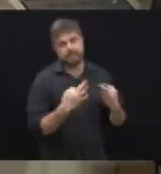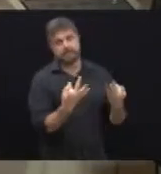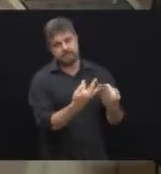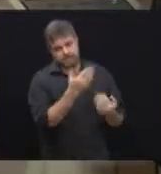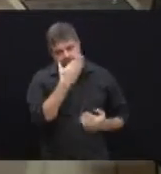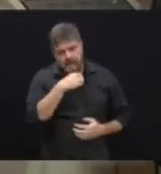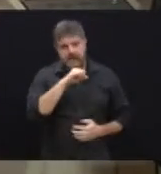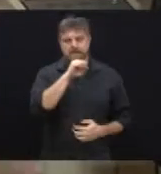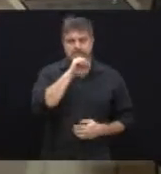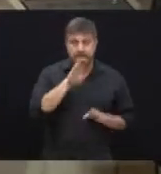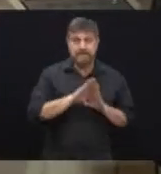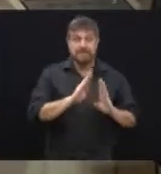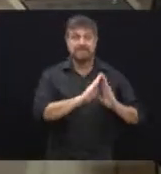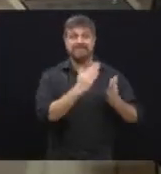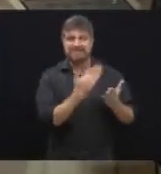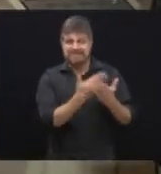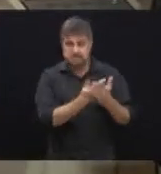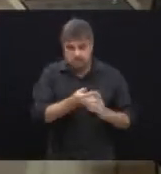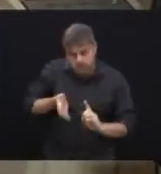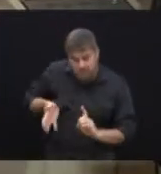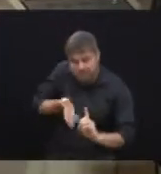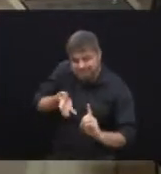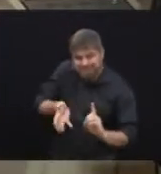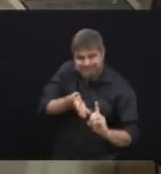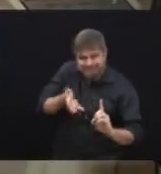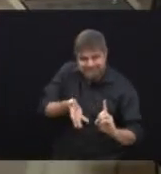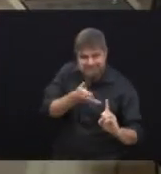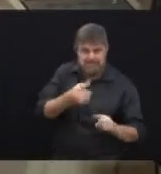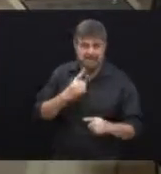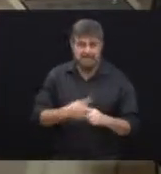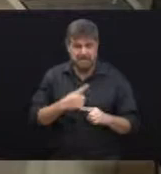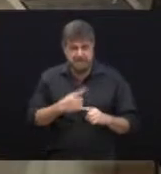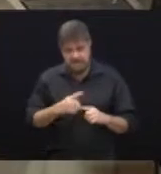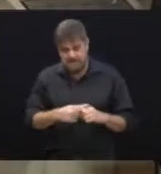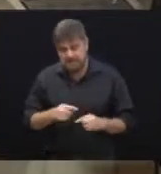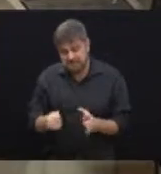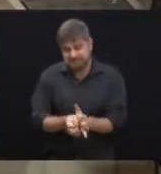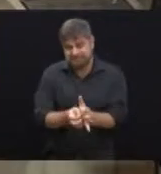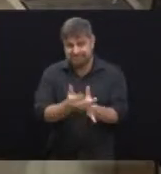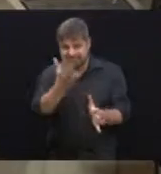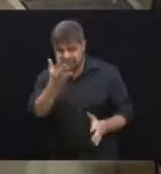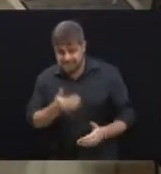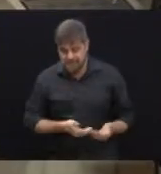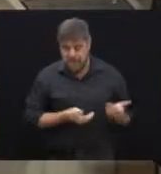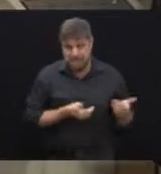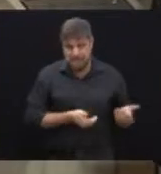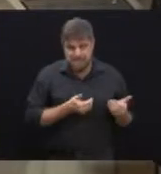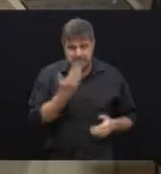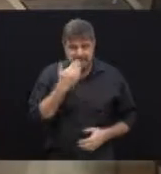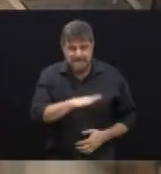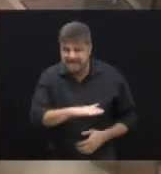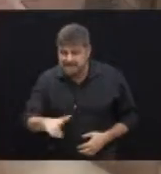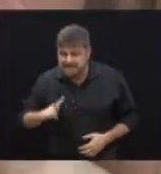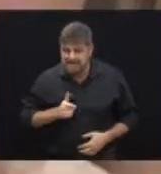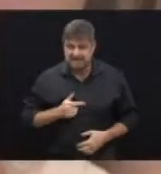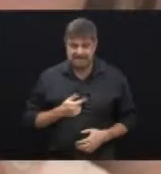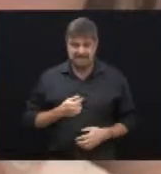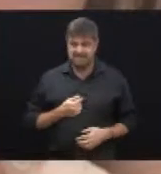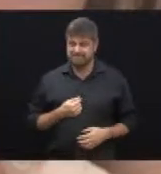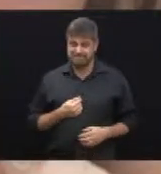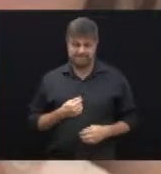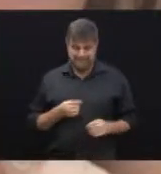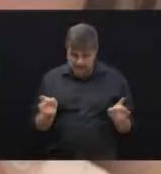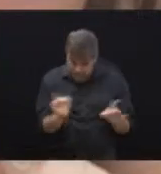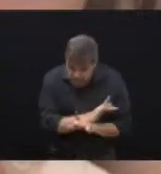aos pais e na escola para ajudar a criança nisso daí. Mas são casos que o estímulo e o